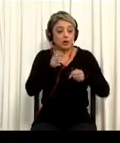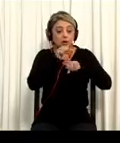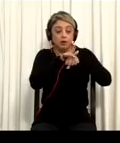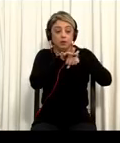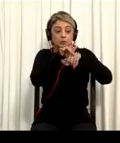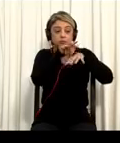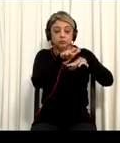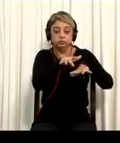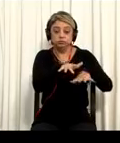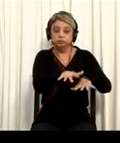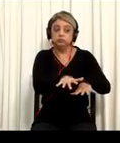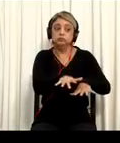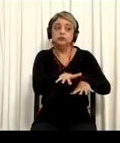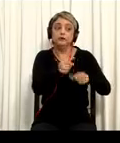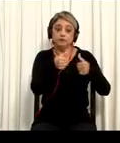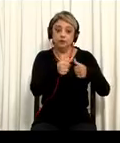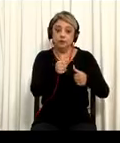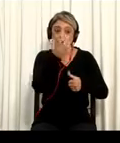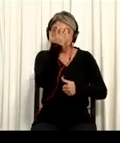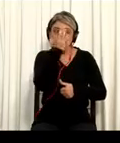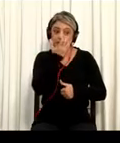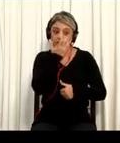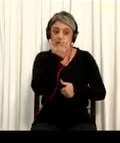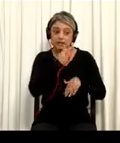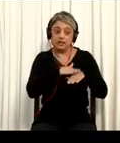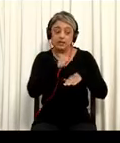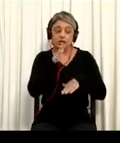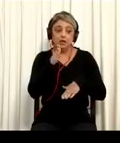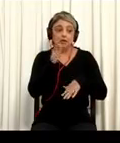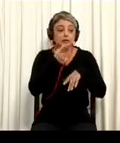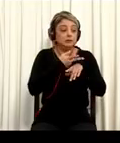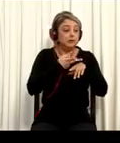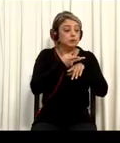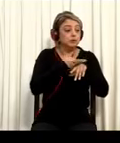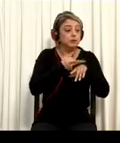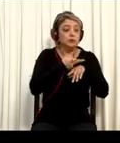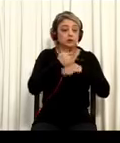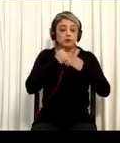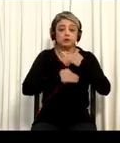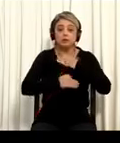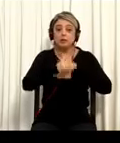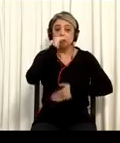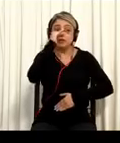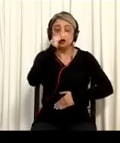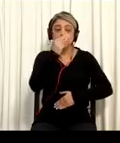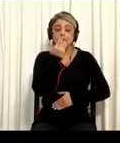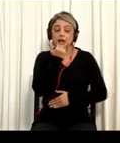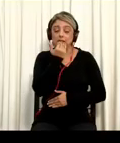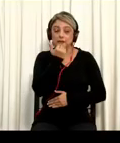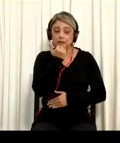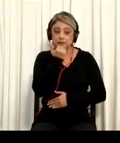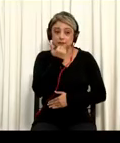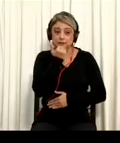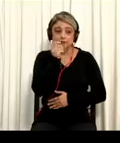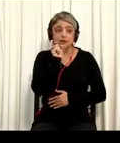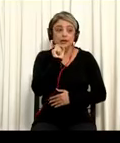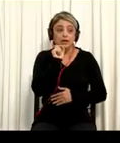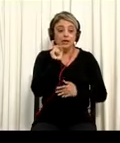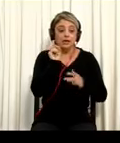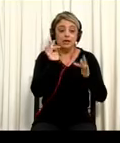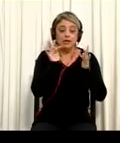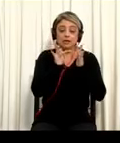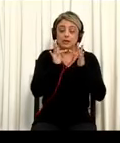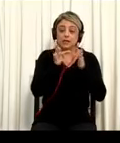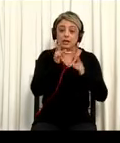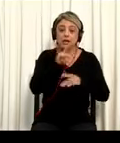acabou acirrando, essa busca pela soberania alimentar, ela está extremamente